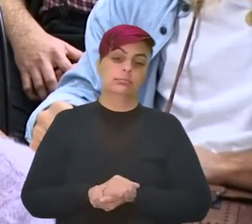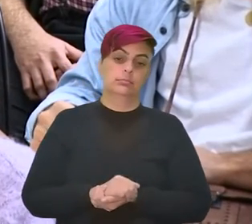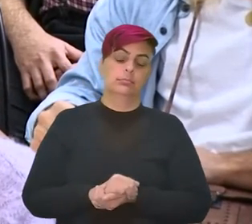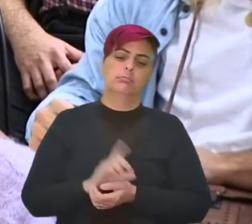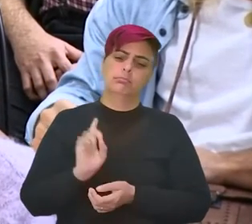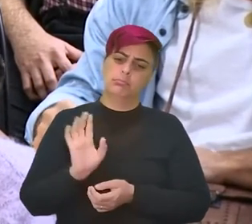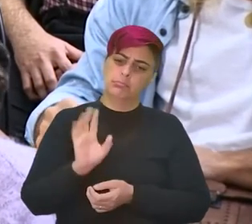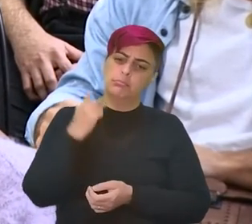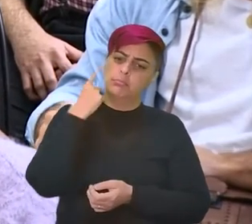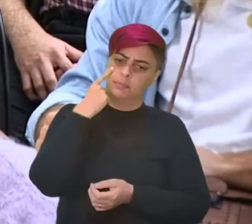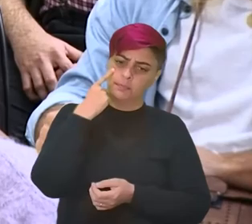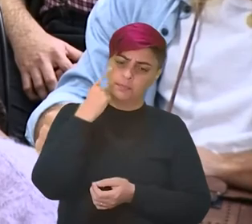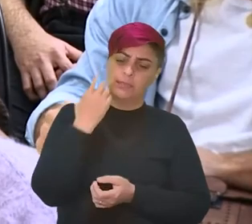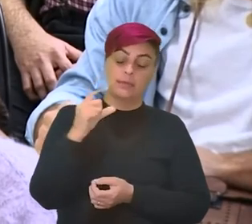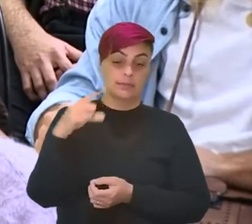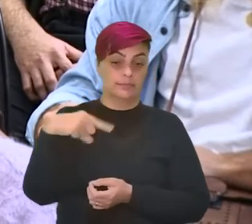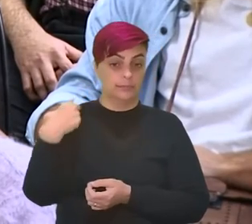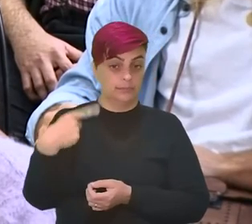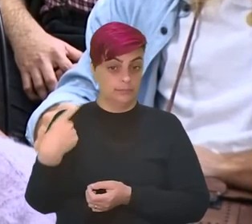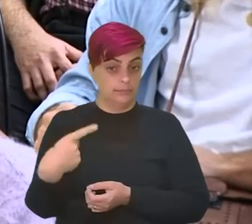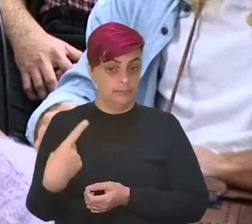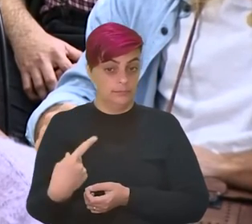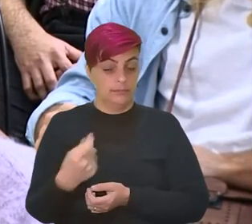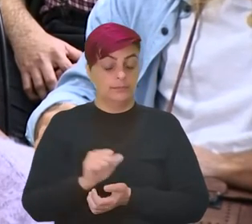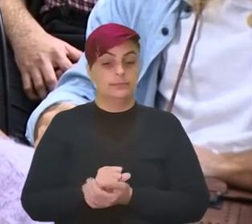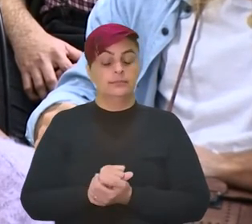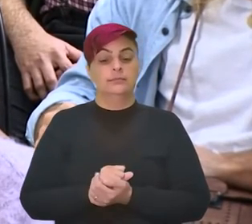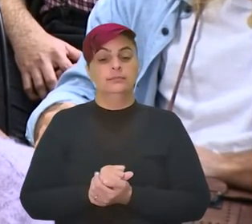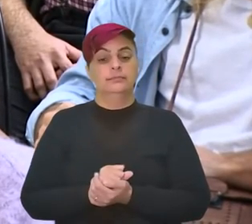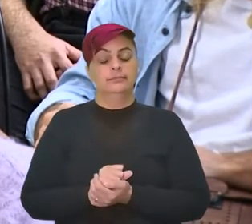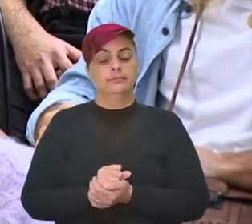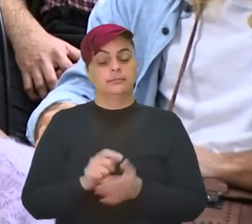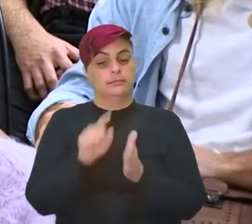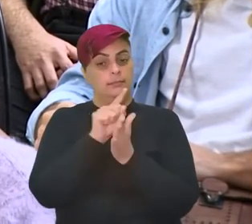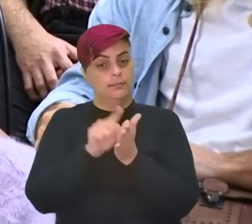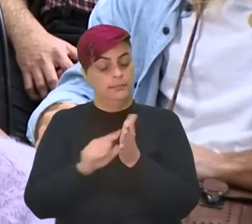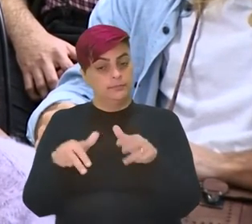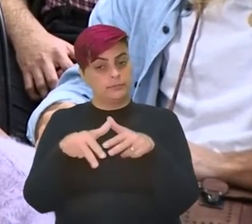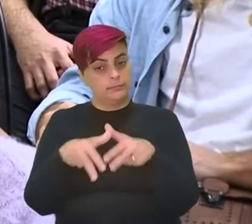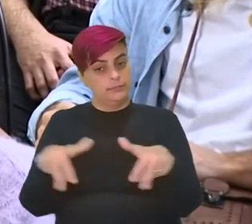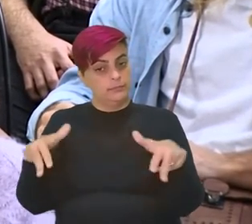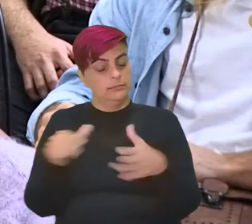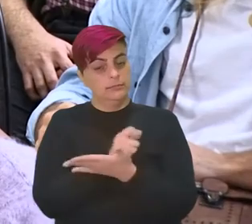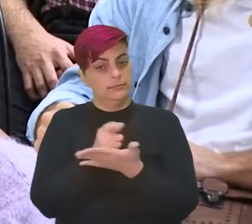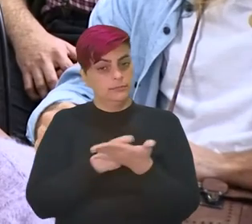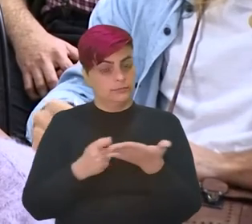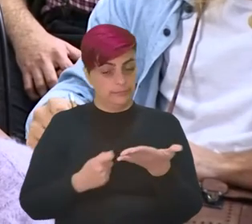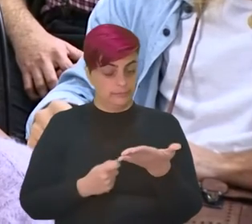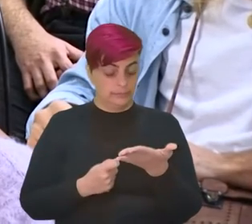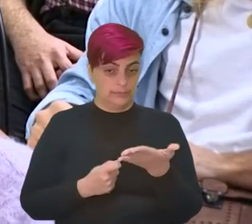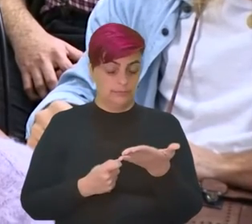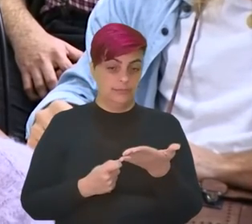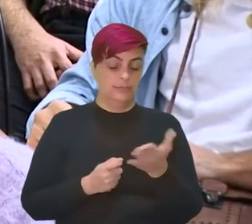Agora, o que é interessante é que depois essa etnografia